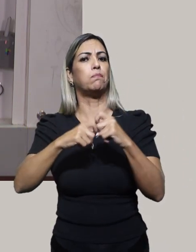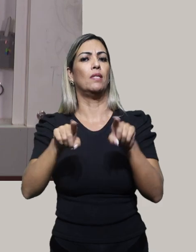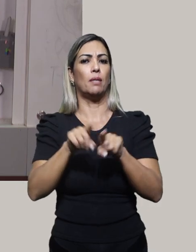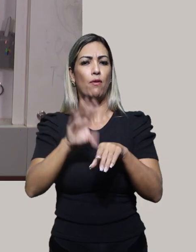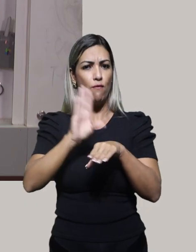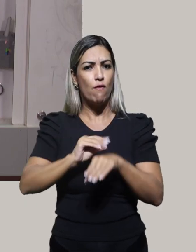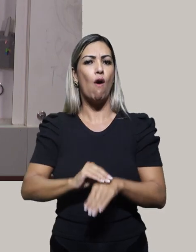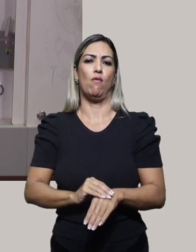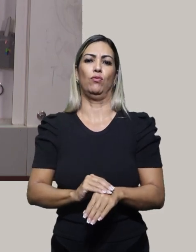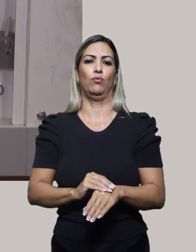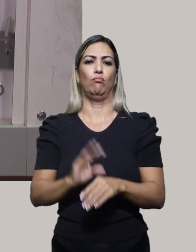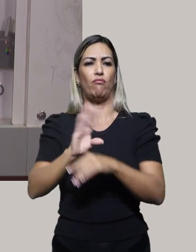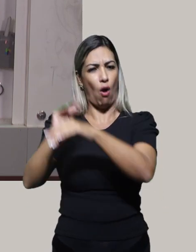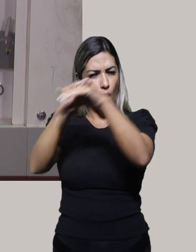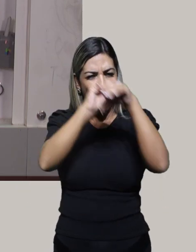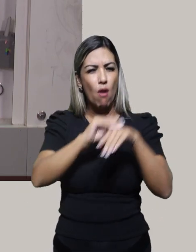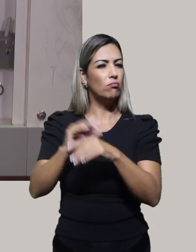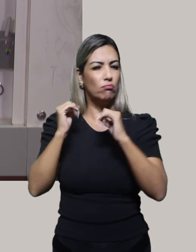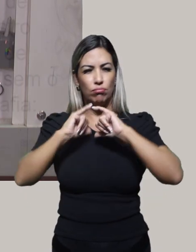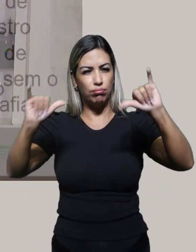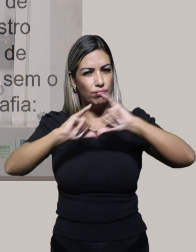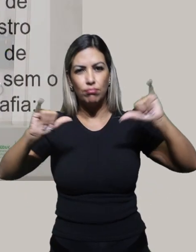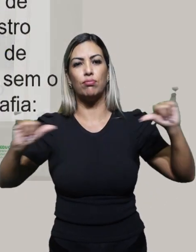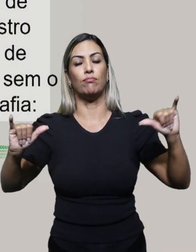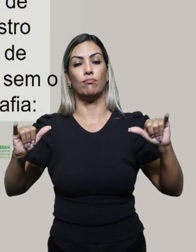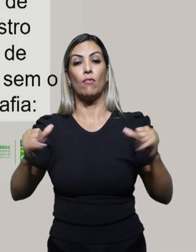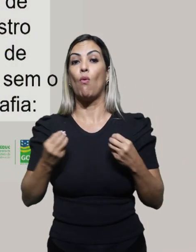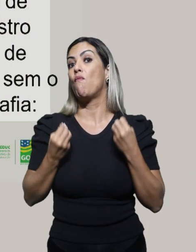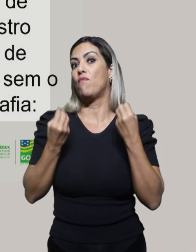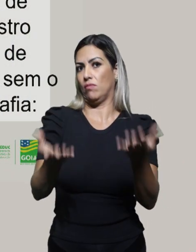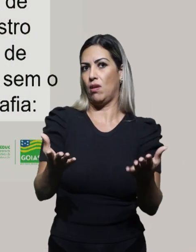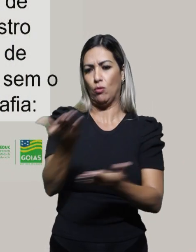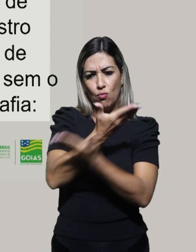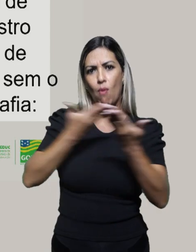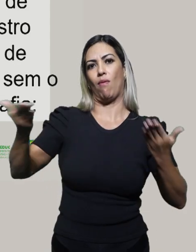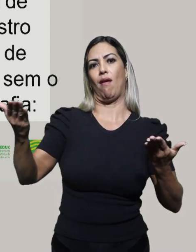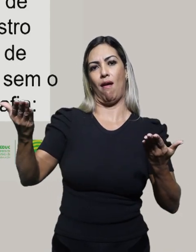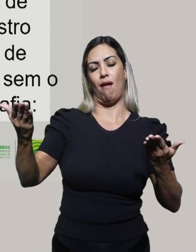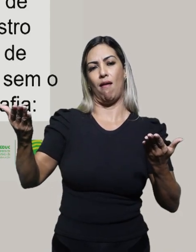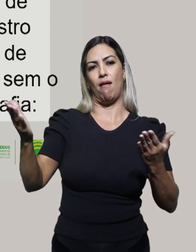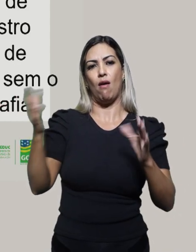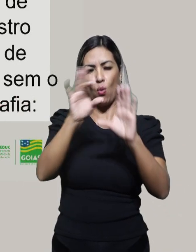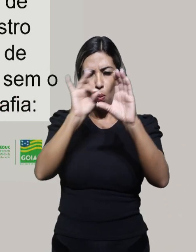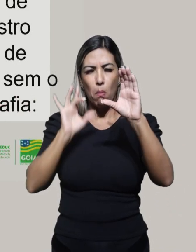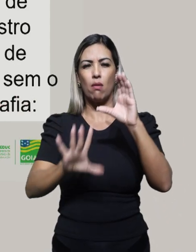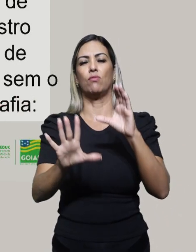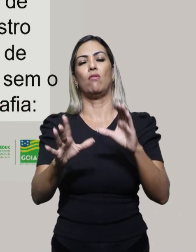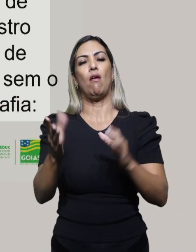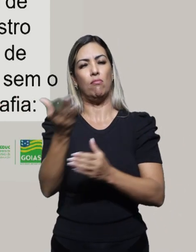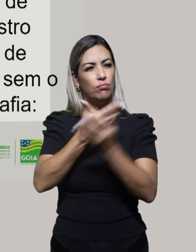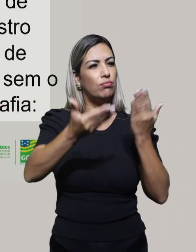de pornografia. Então, olhem só, oferecer, trocar,